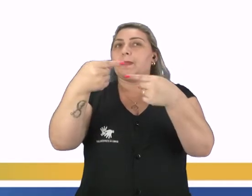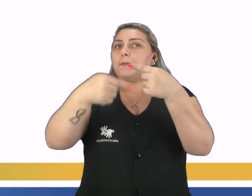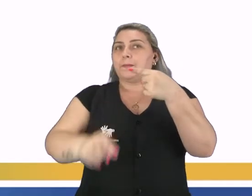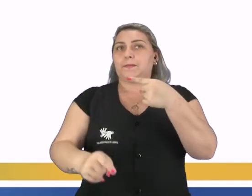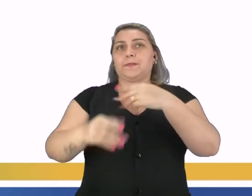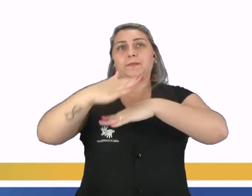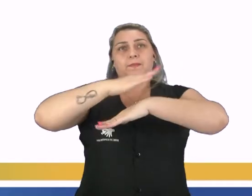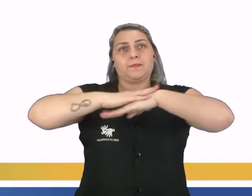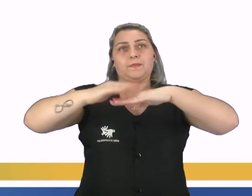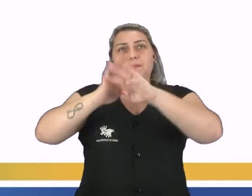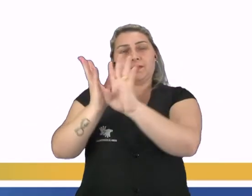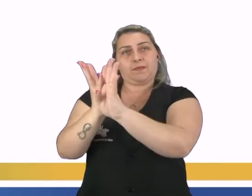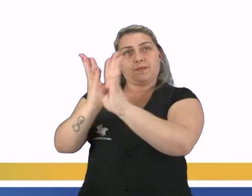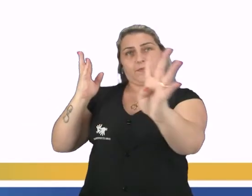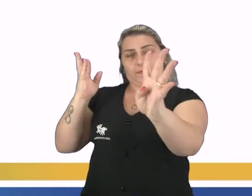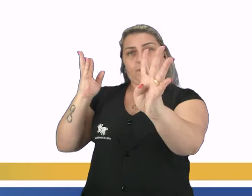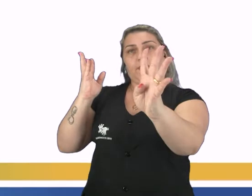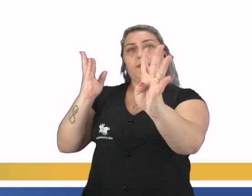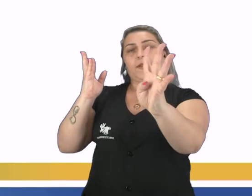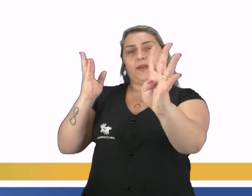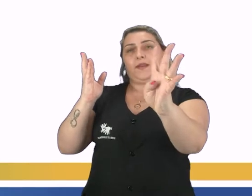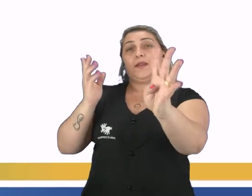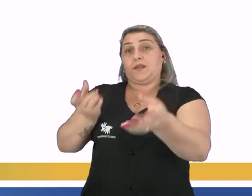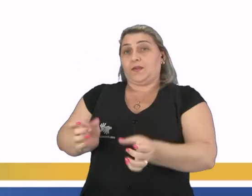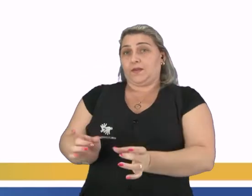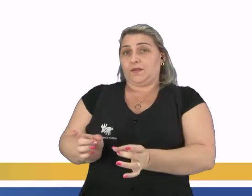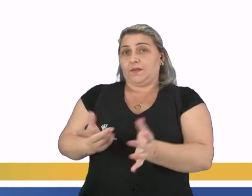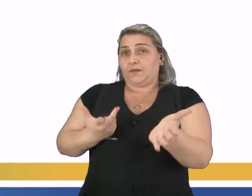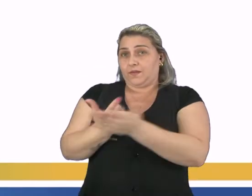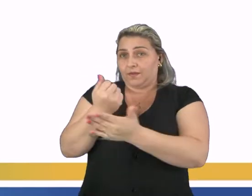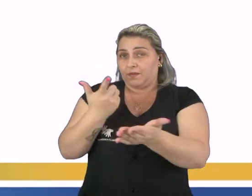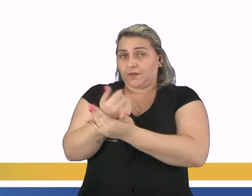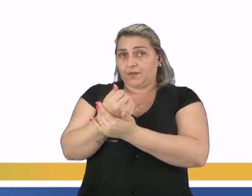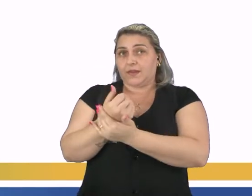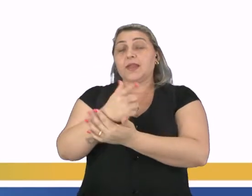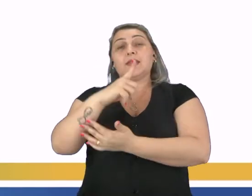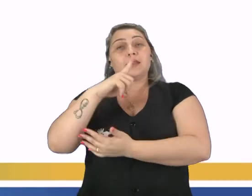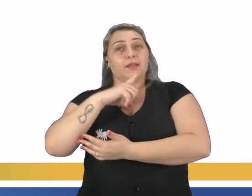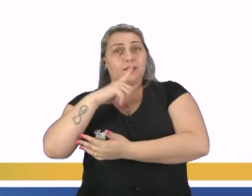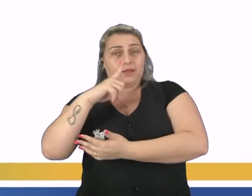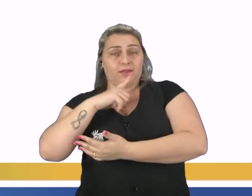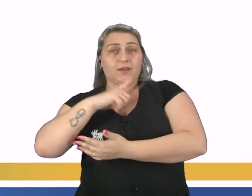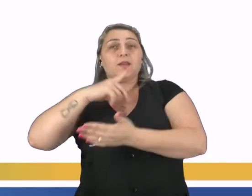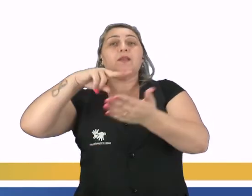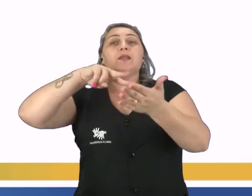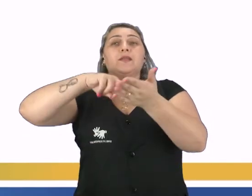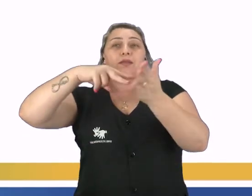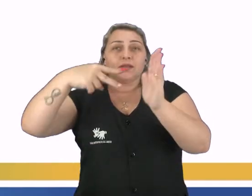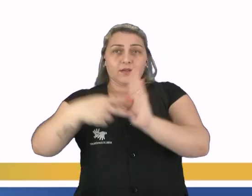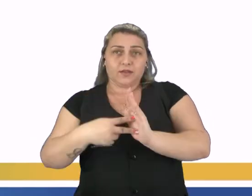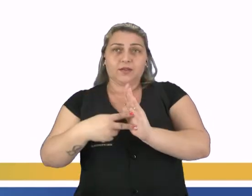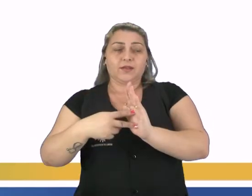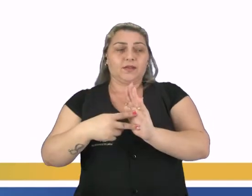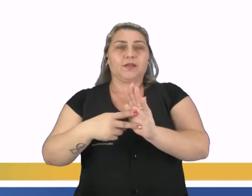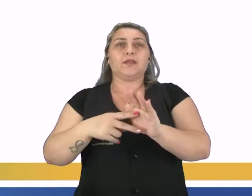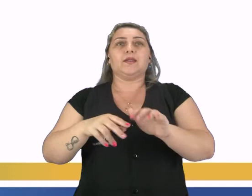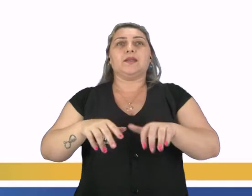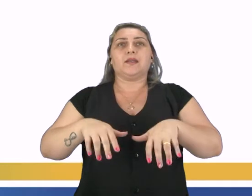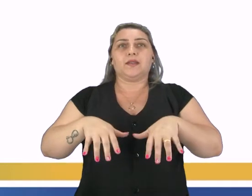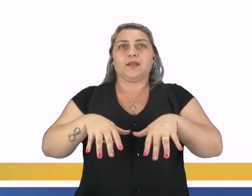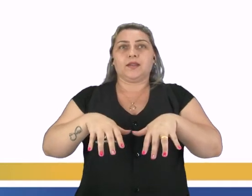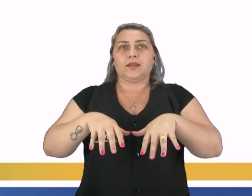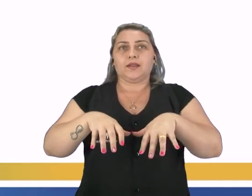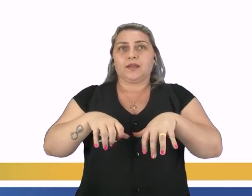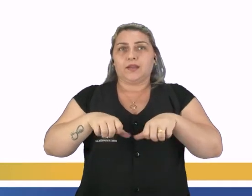permitido carinho na fila de pequenas compras. Para ter o sentido de carrinho,